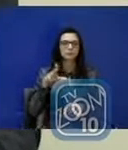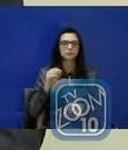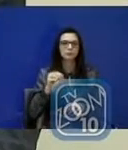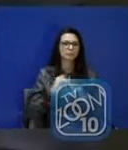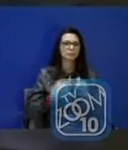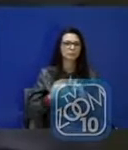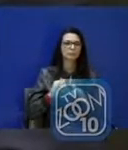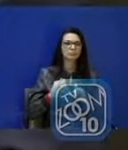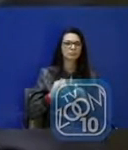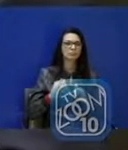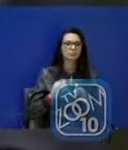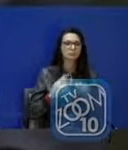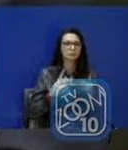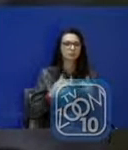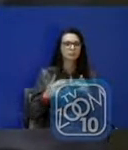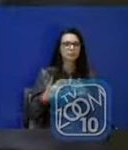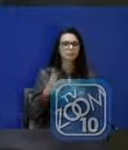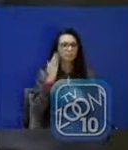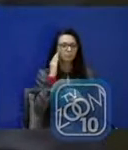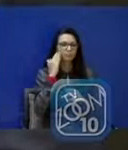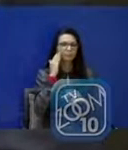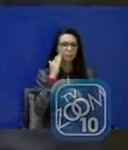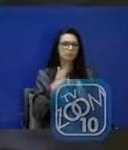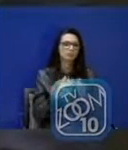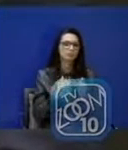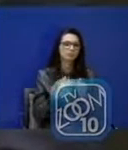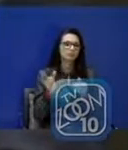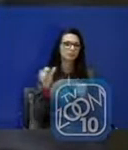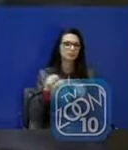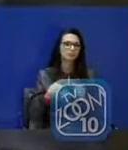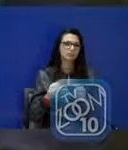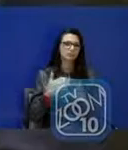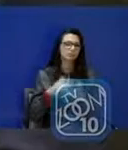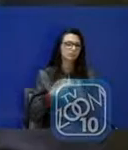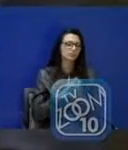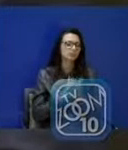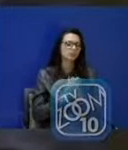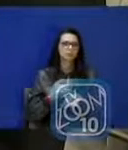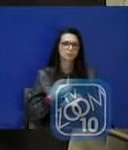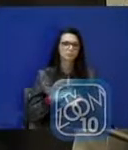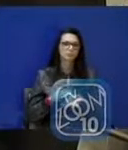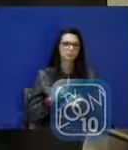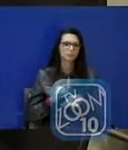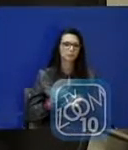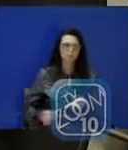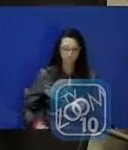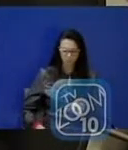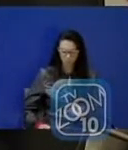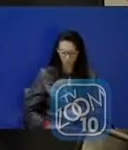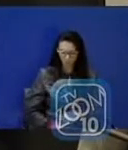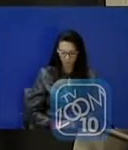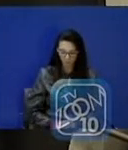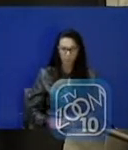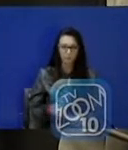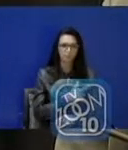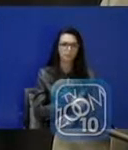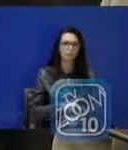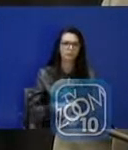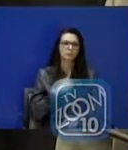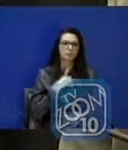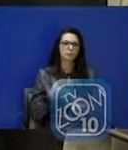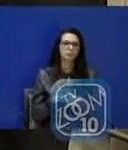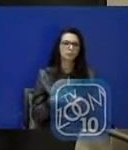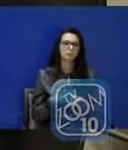Civil. O vereador Norival estará na Comissão Educação e Cultura. A Comissão de Esporte e Lazer fica